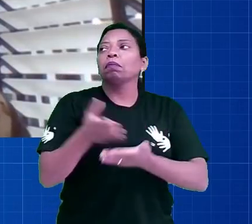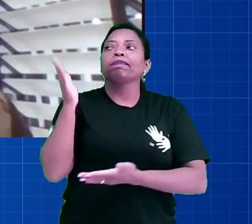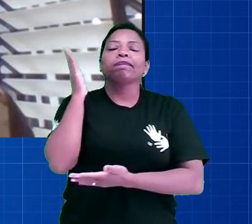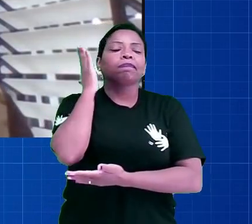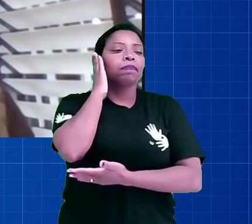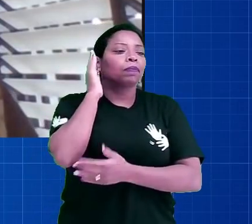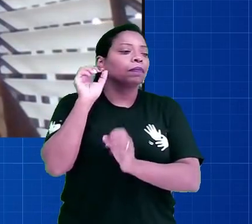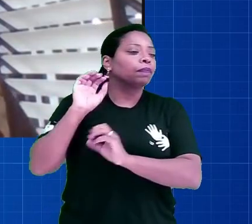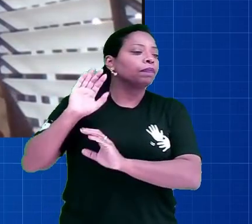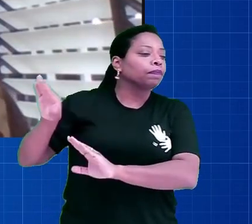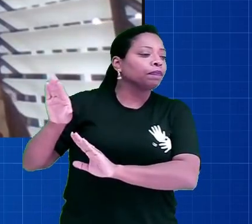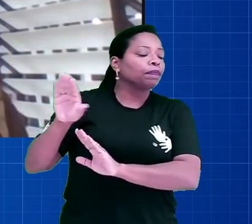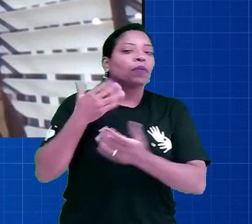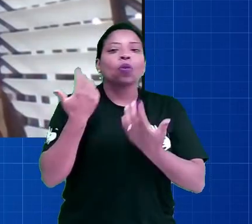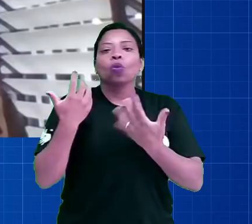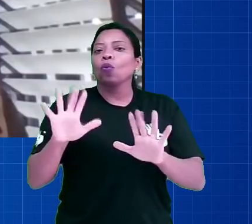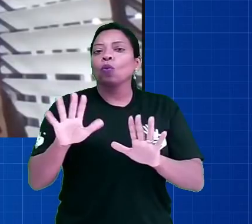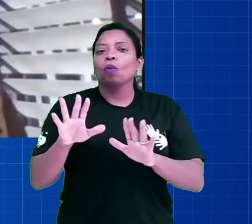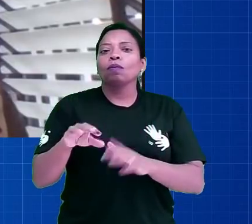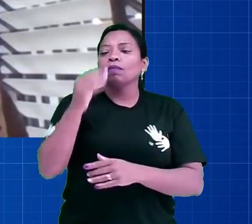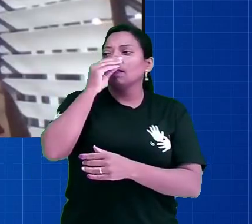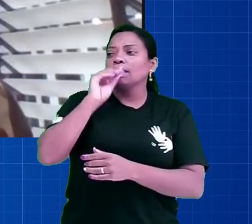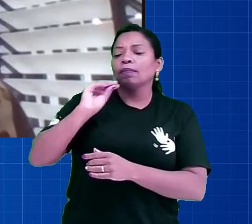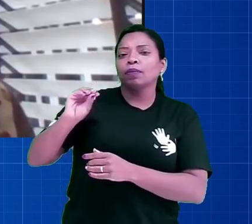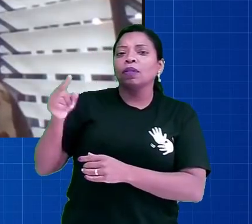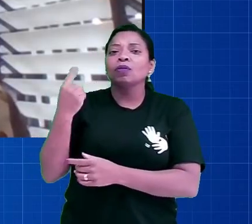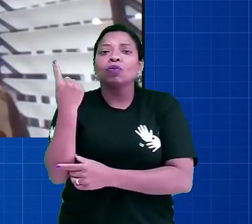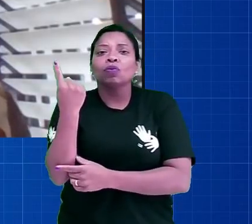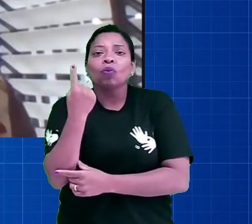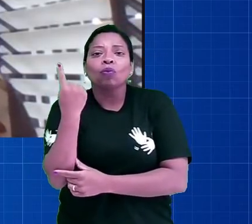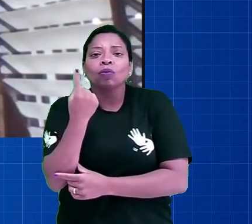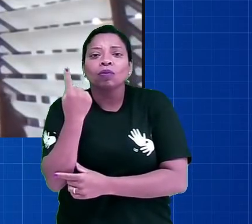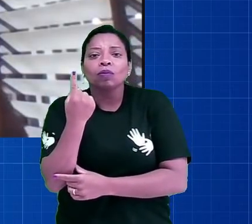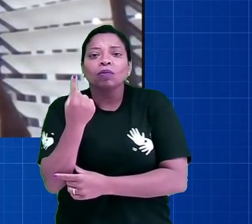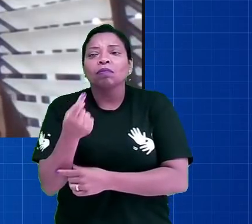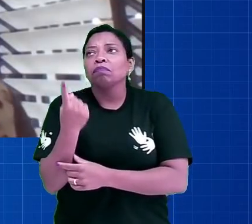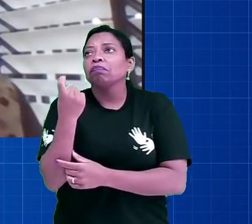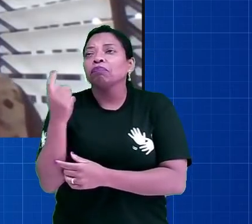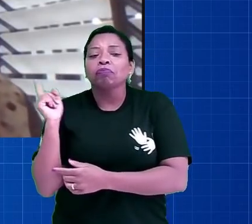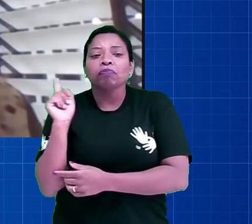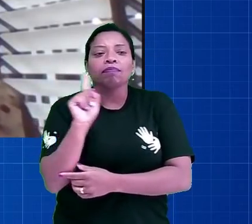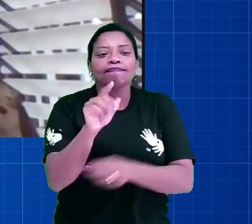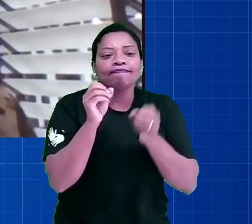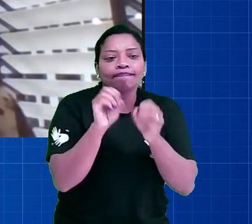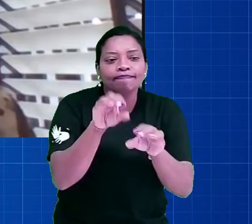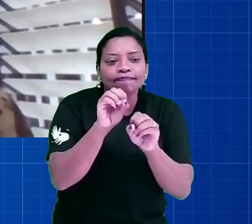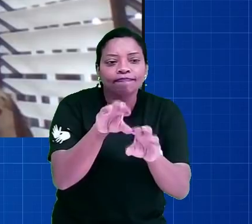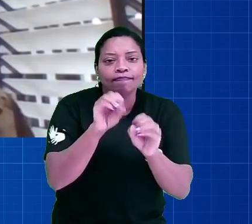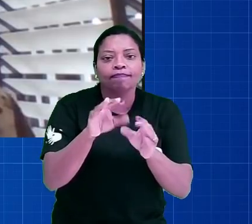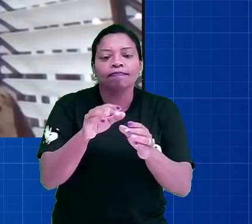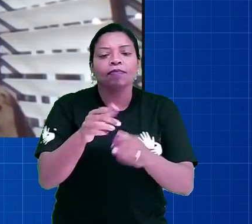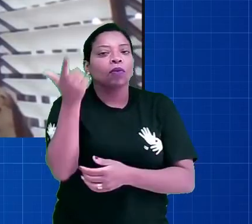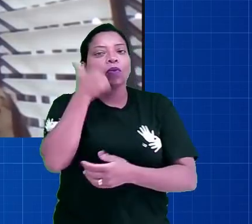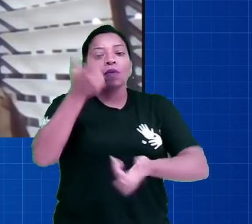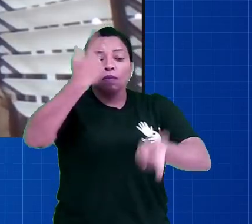trabalho de formiguinha e um trabalho extremamente importante, mas que não tem o alcance que deveria